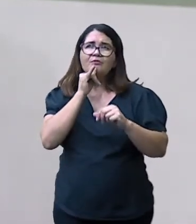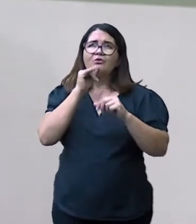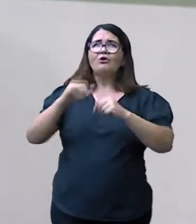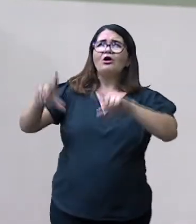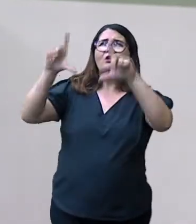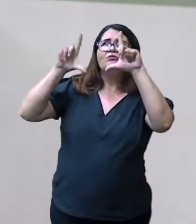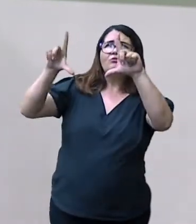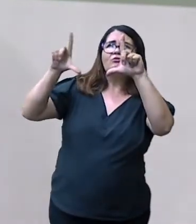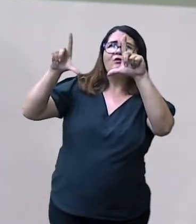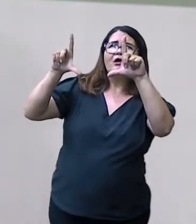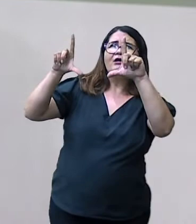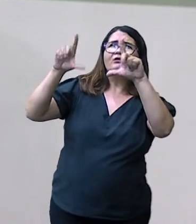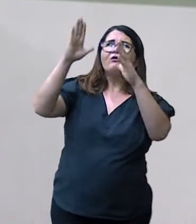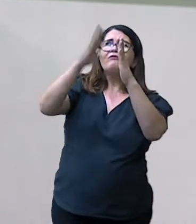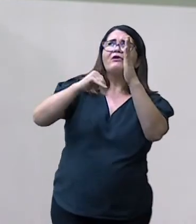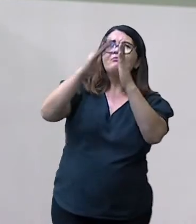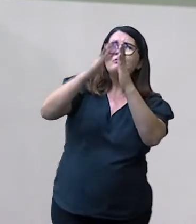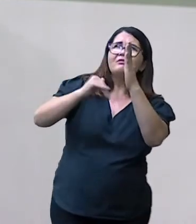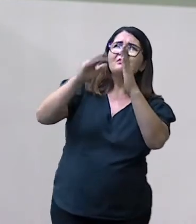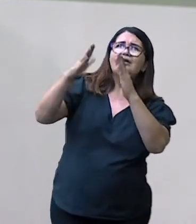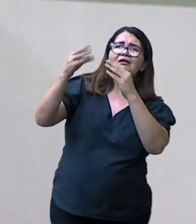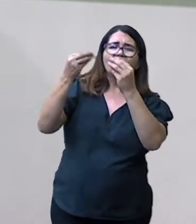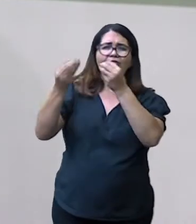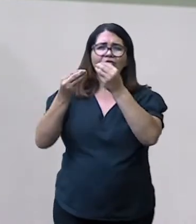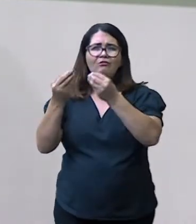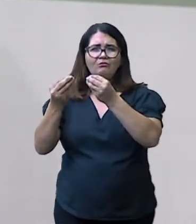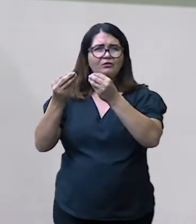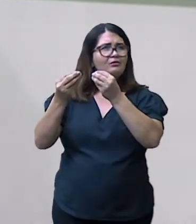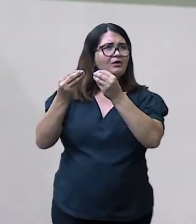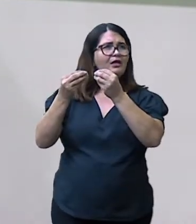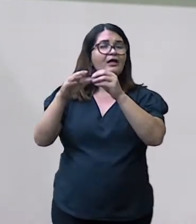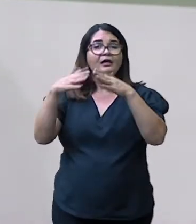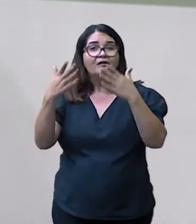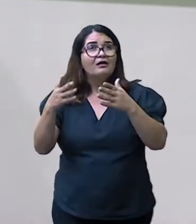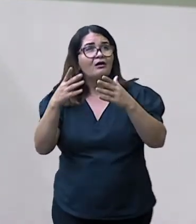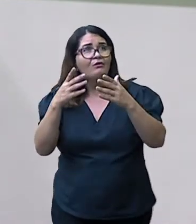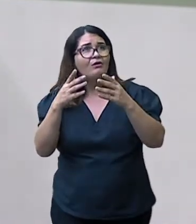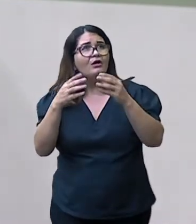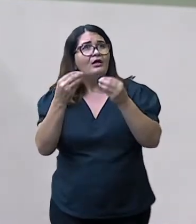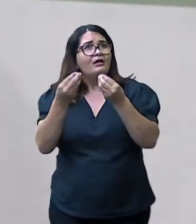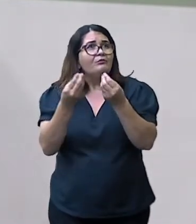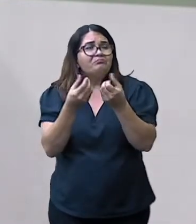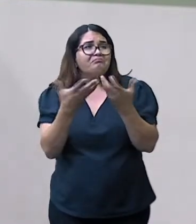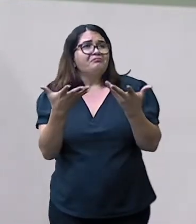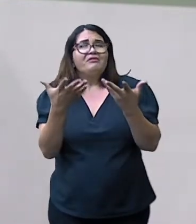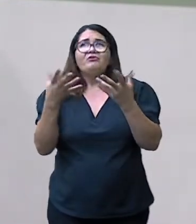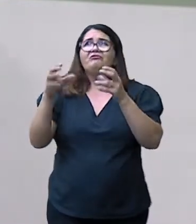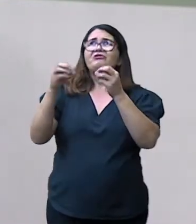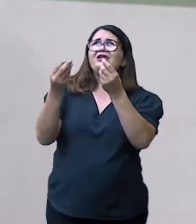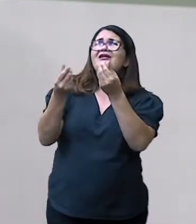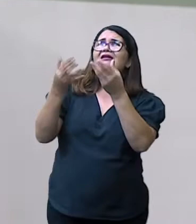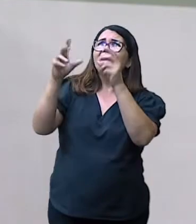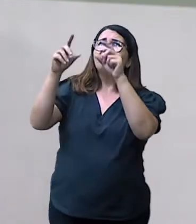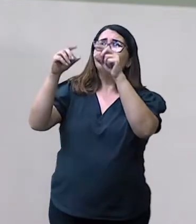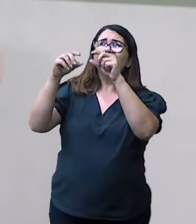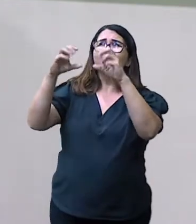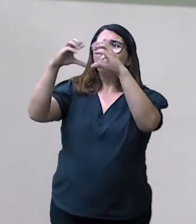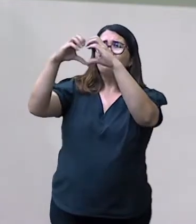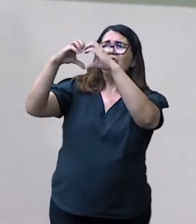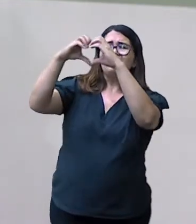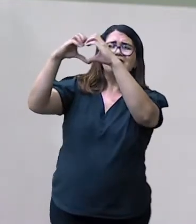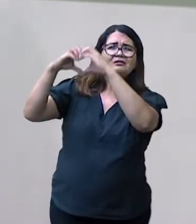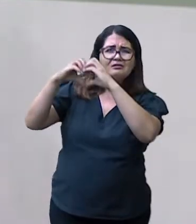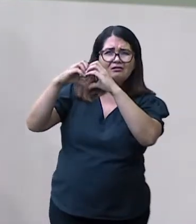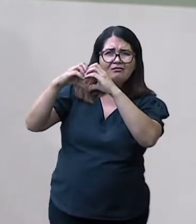cavalete e falava, copia. Então, se o cavalo, por exemplo, era marrom, eu fazia ele verde, azul, amarelo, mas não fazia ele